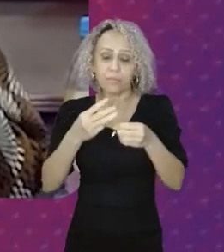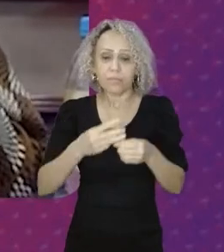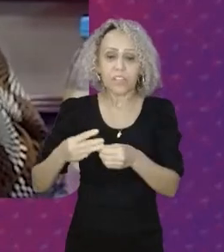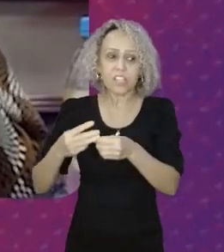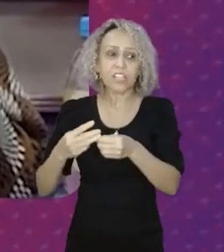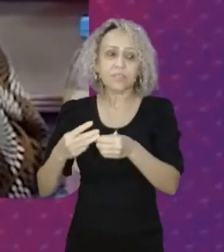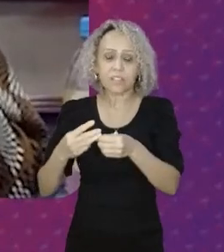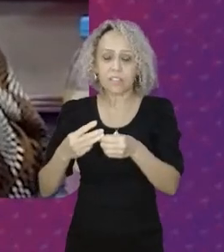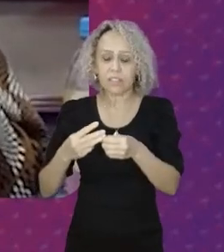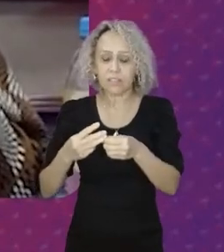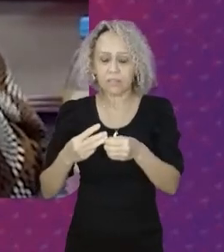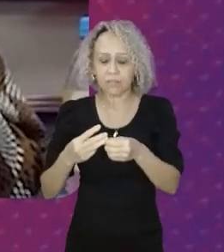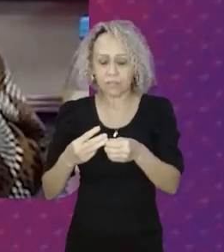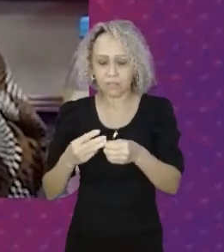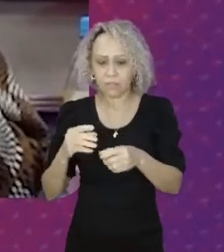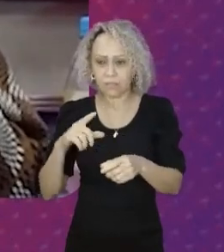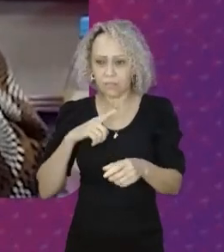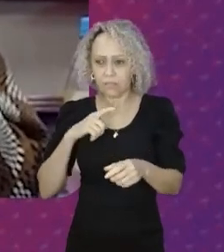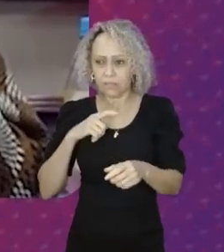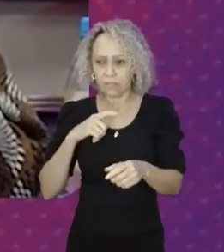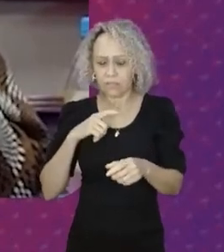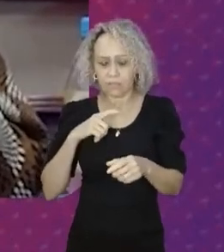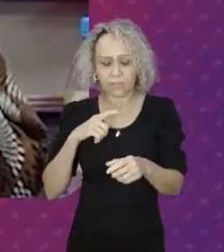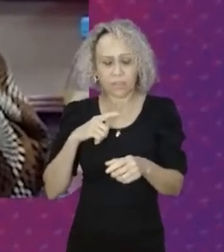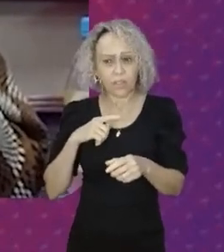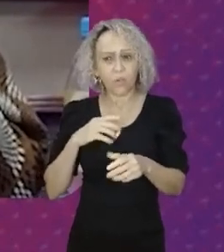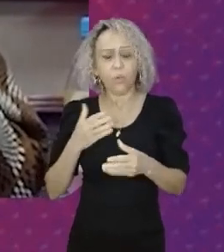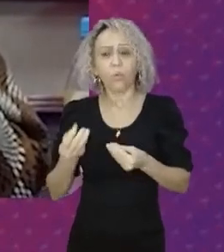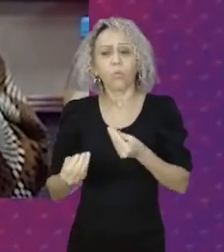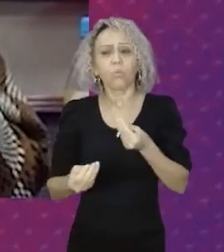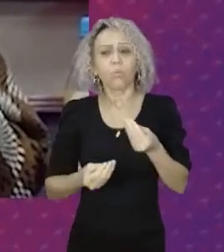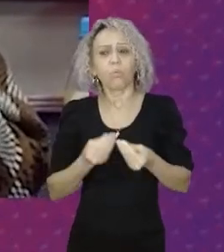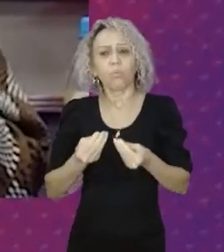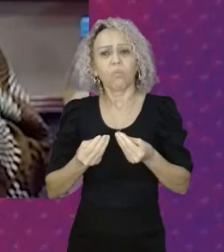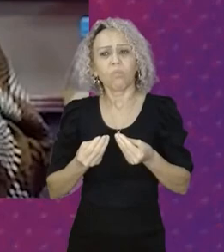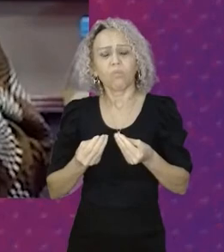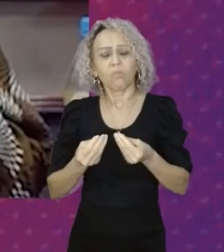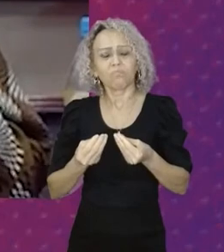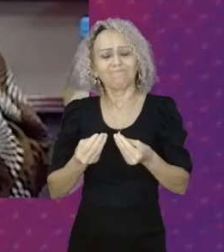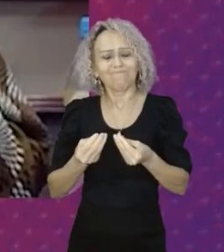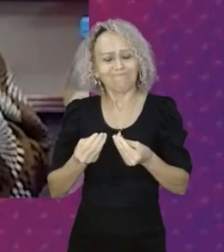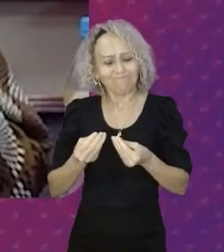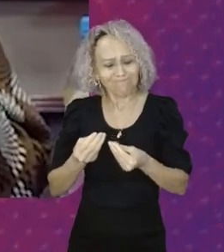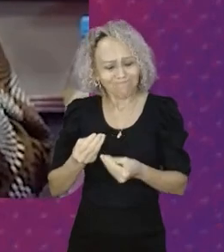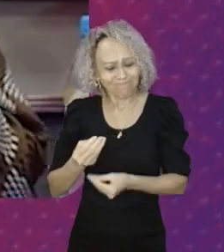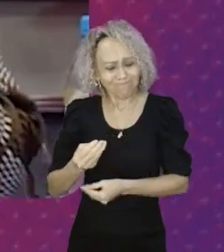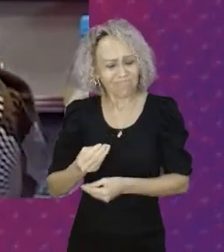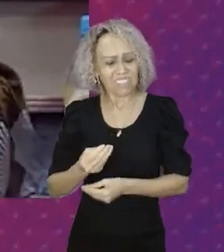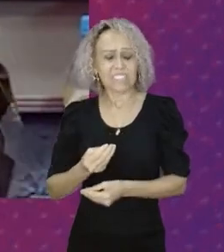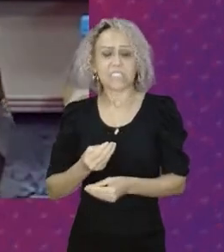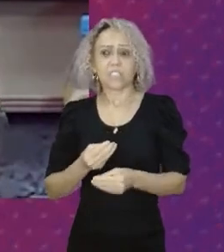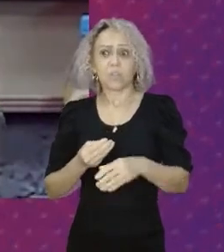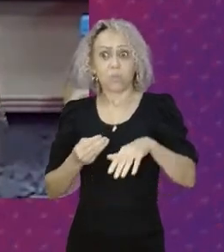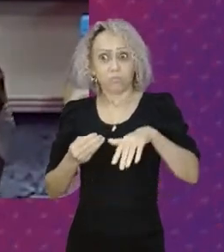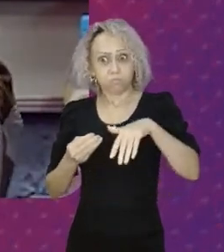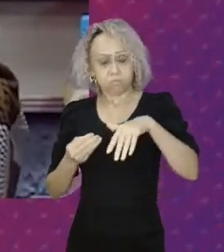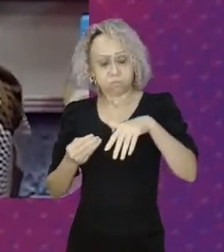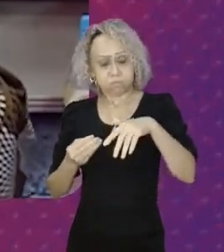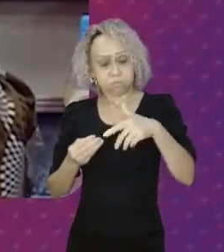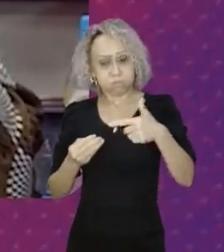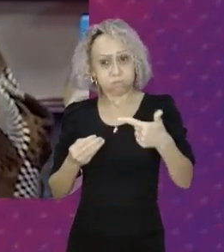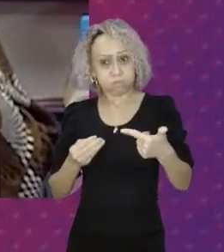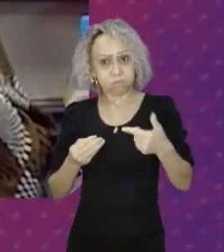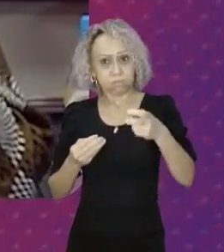têm mais de 20% da população com mais de 14 anos analfabeta. Tamanha, né, gente? É